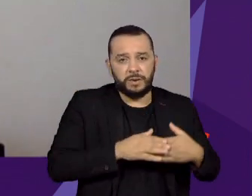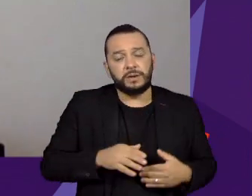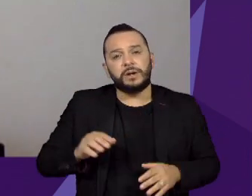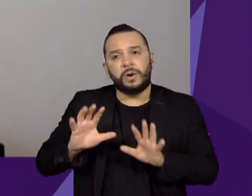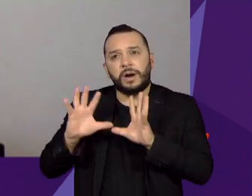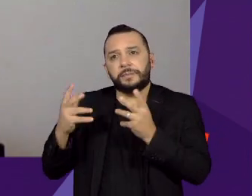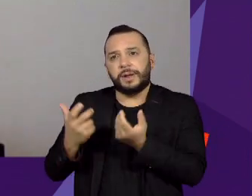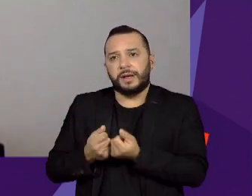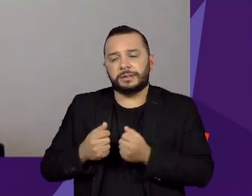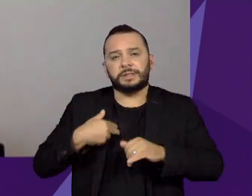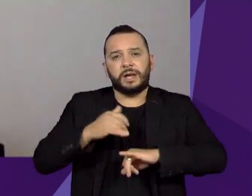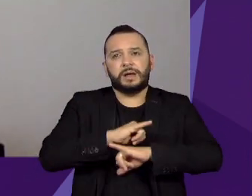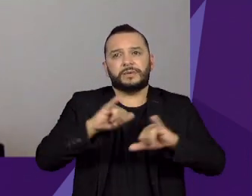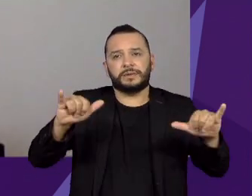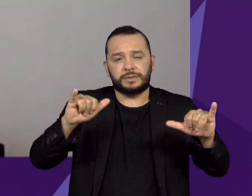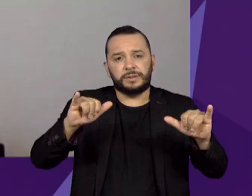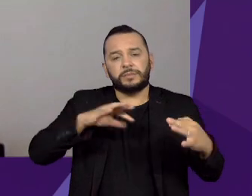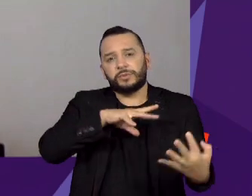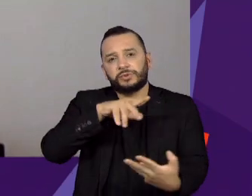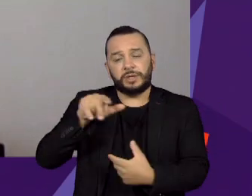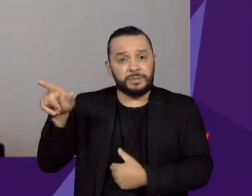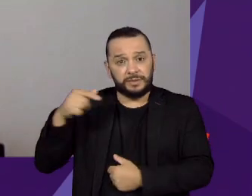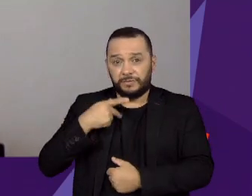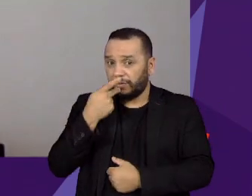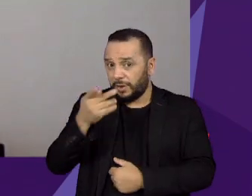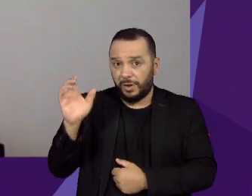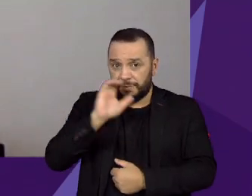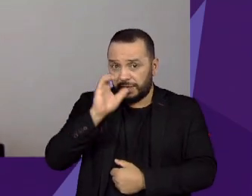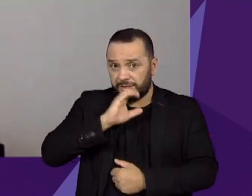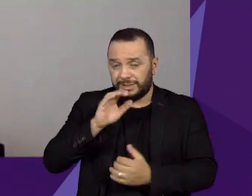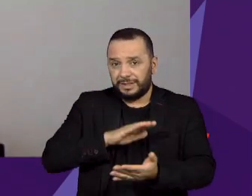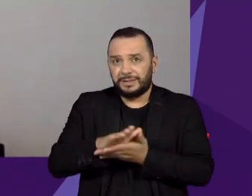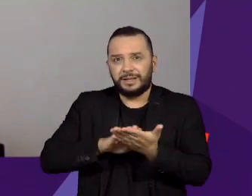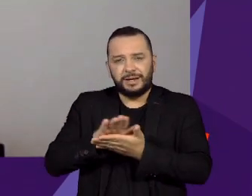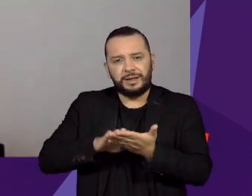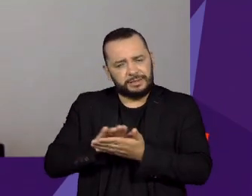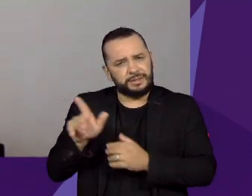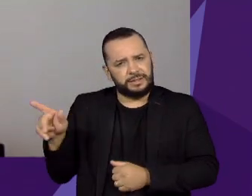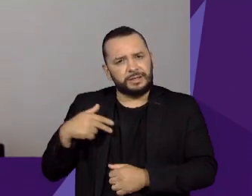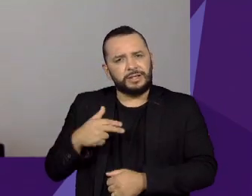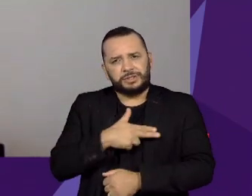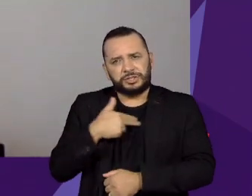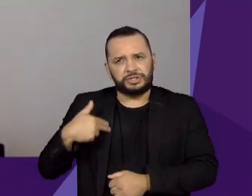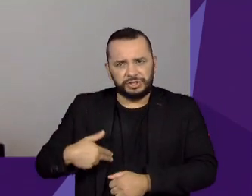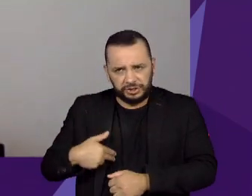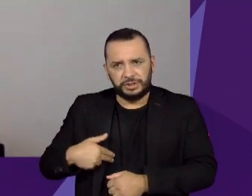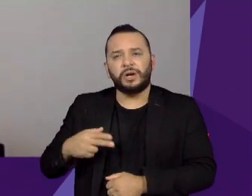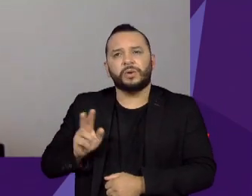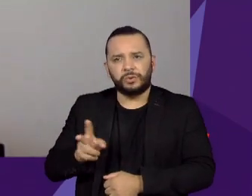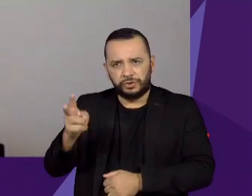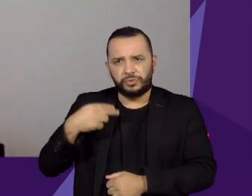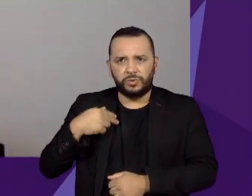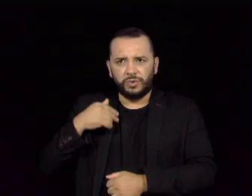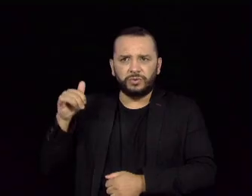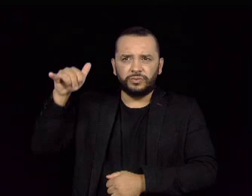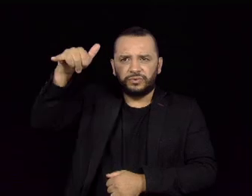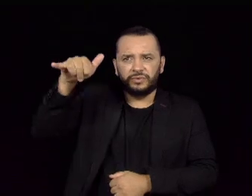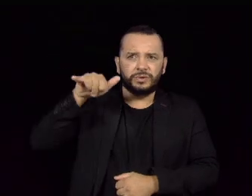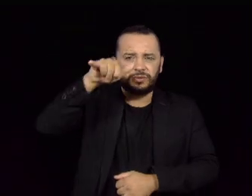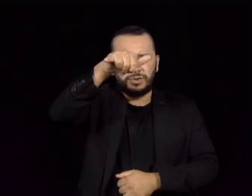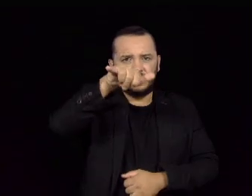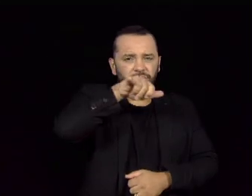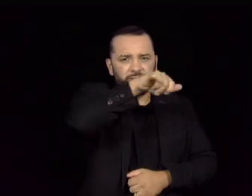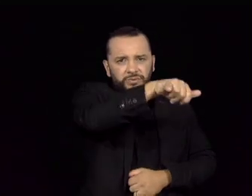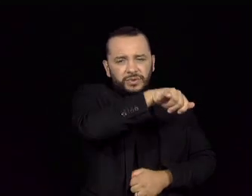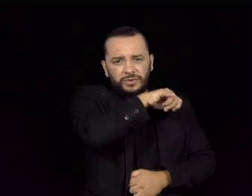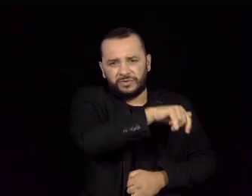alerta internacional, mas não decretou emergência. A China continuou voando os seus aviões para fora da China por um bom tempo. E